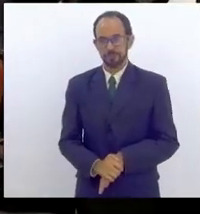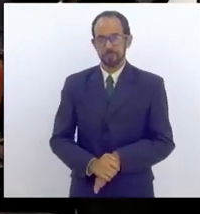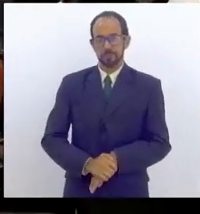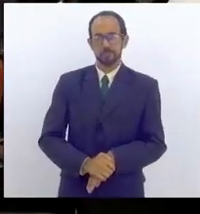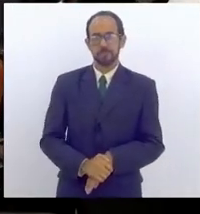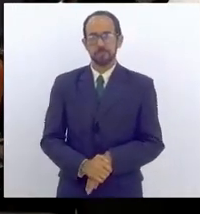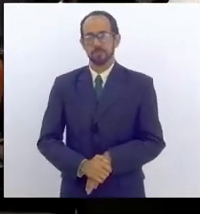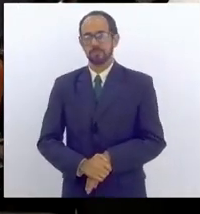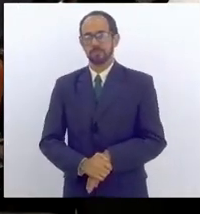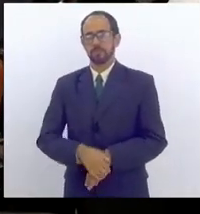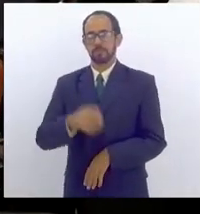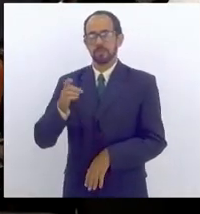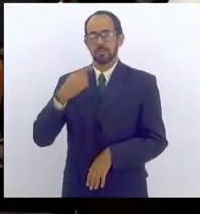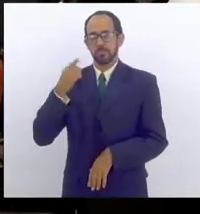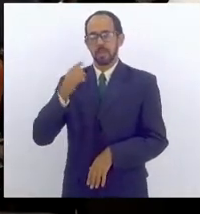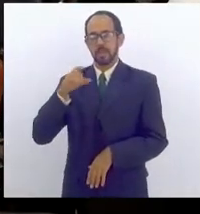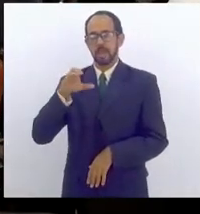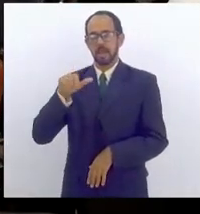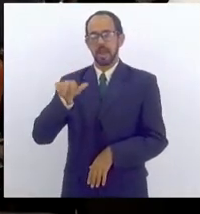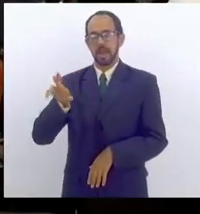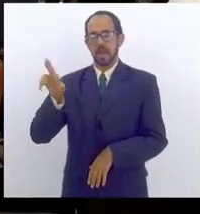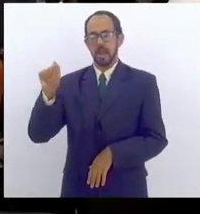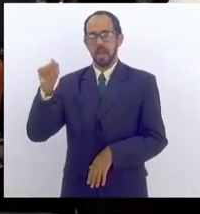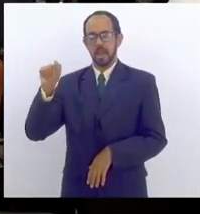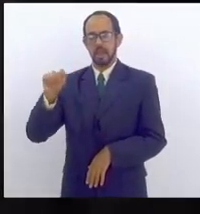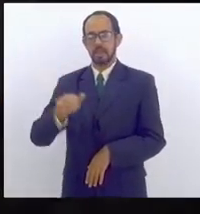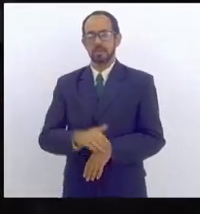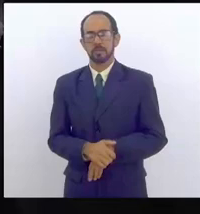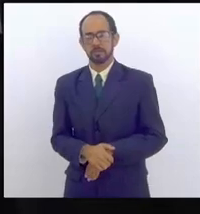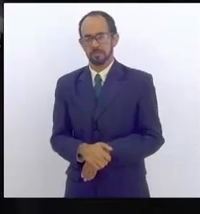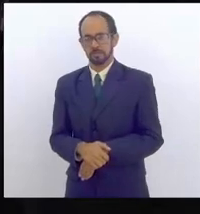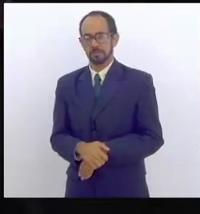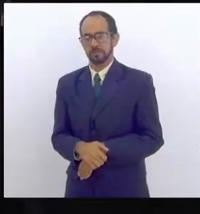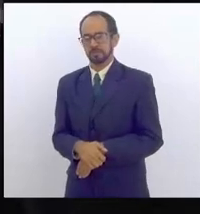Deputada Carla Machado.